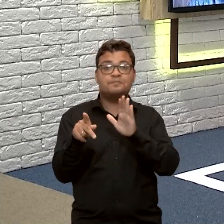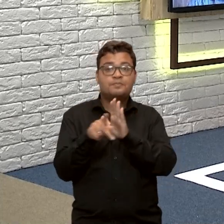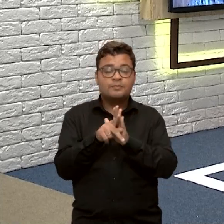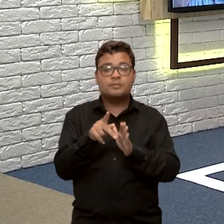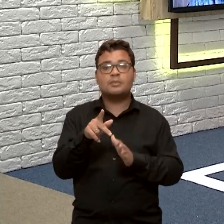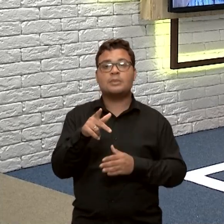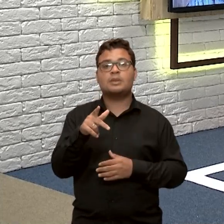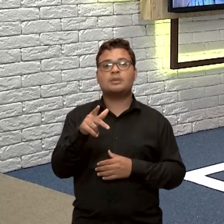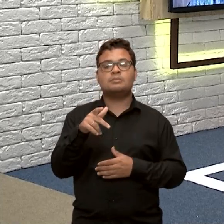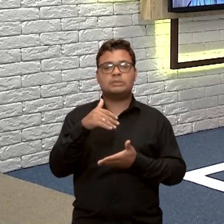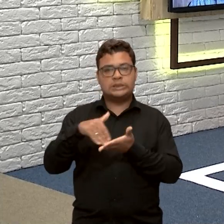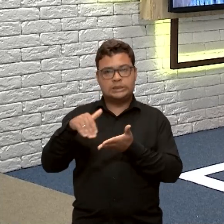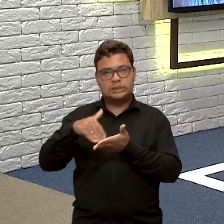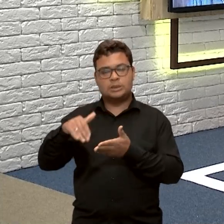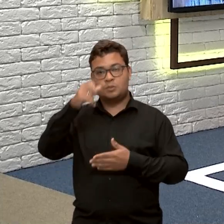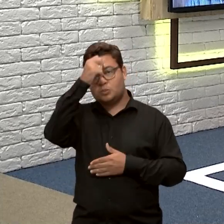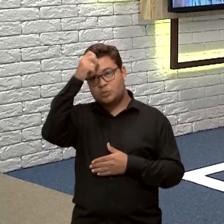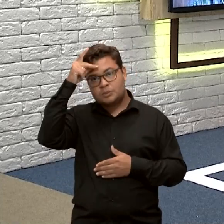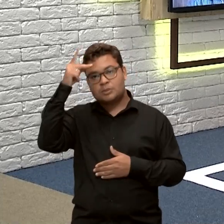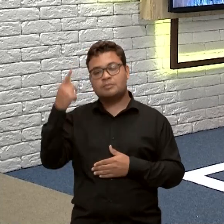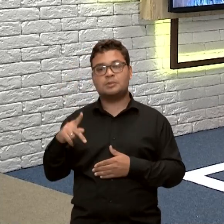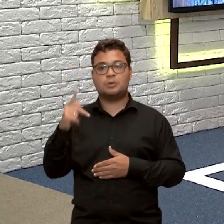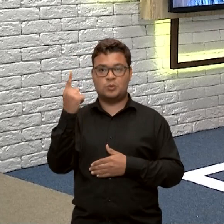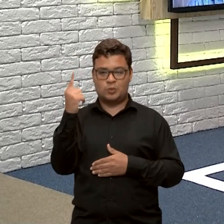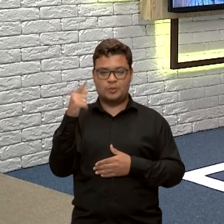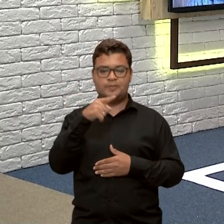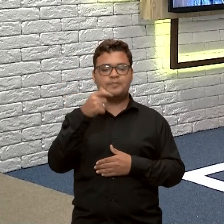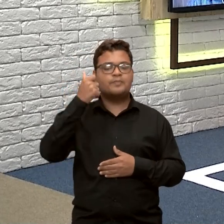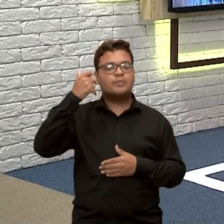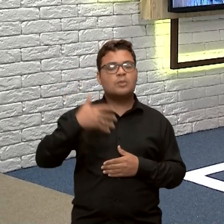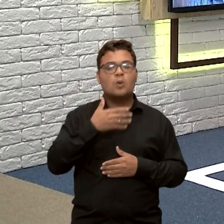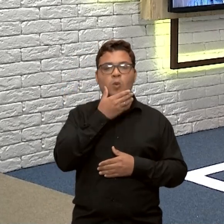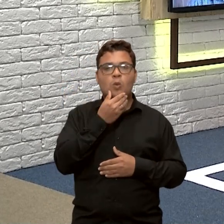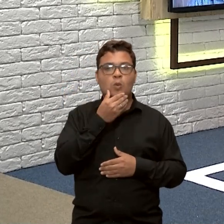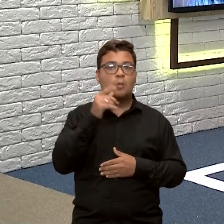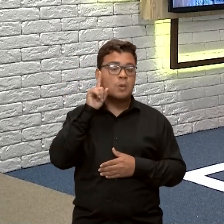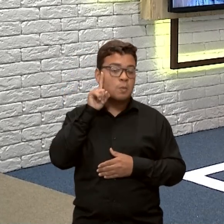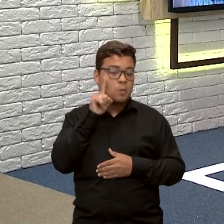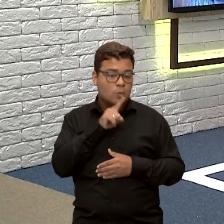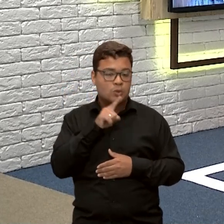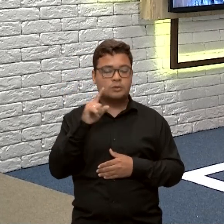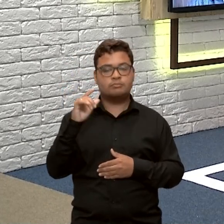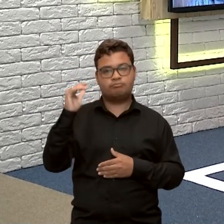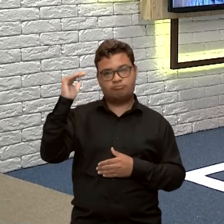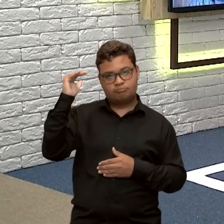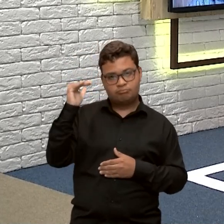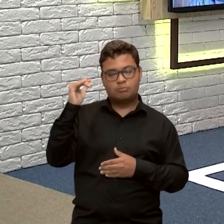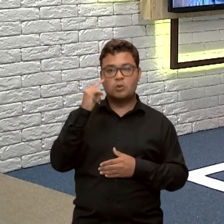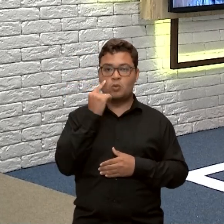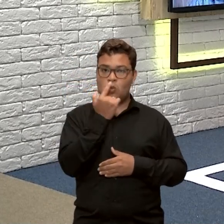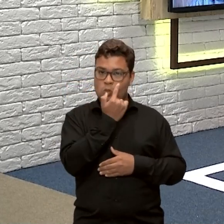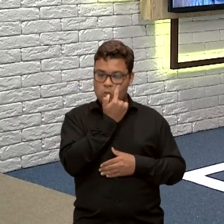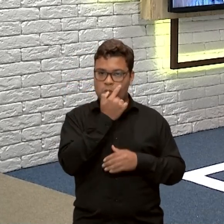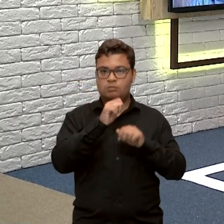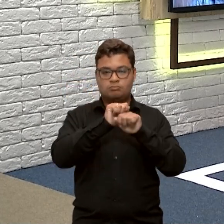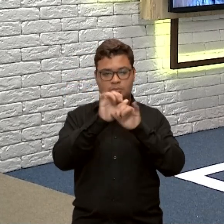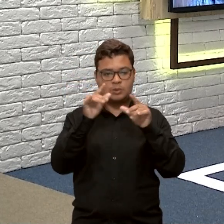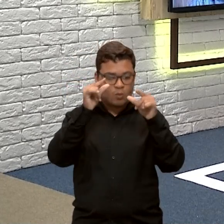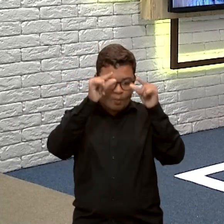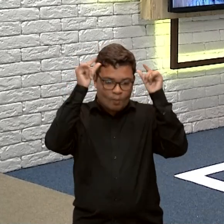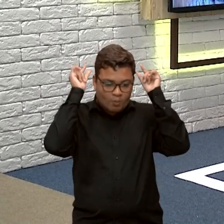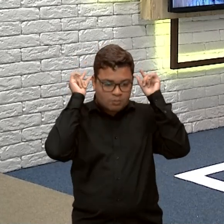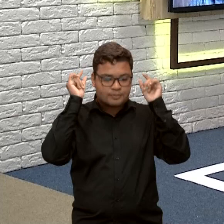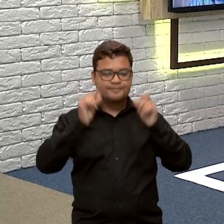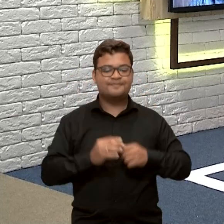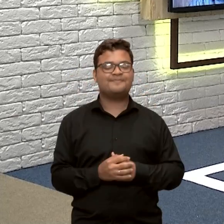Saúde Pública da UFG. E agora nós recebemos o nosso novo convidado, o Wellington Rocha, que é gerente de controle de